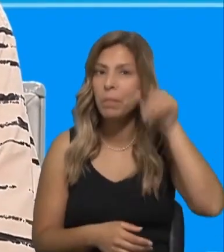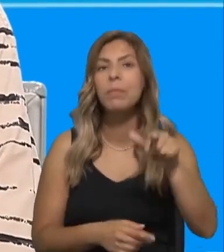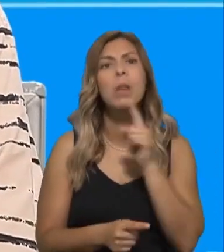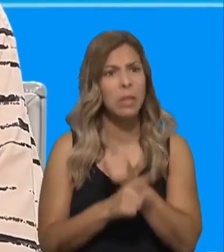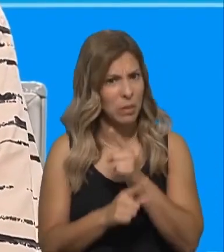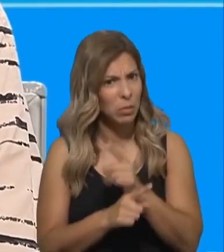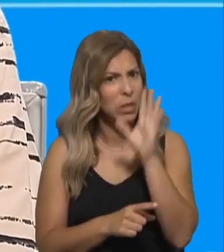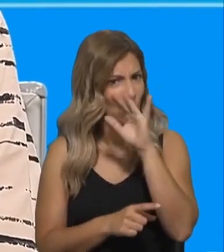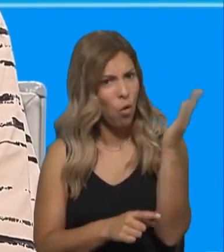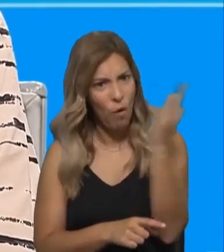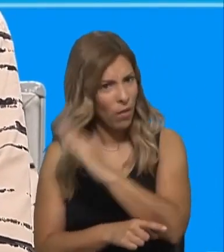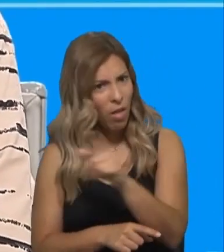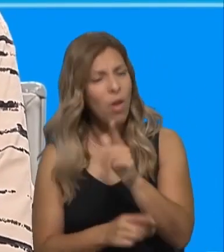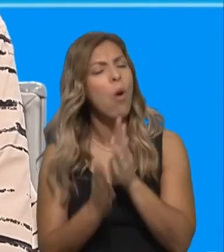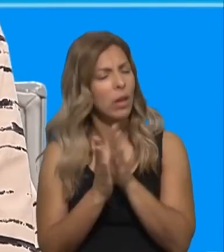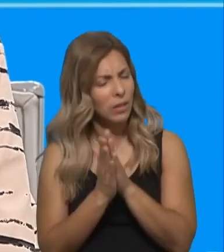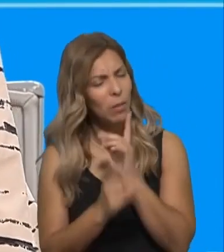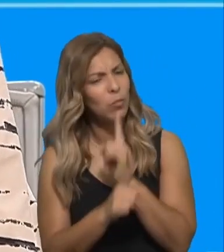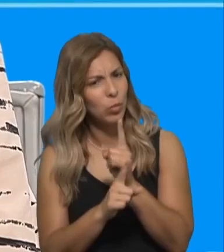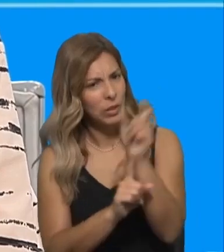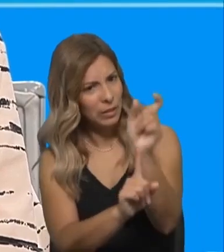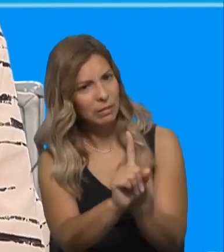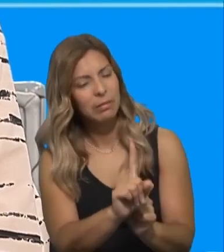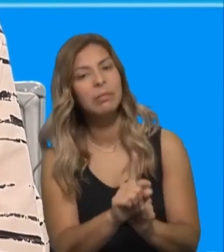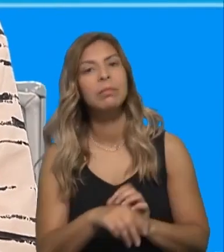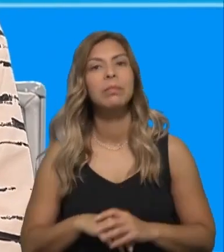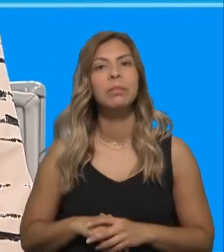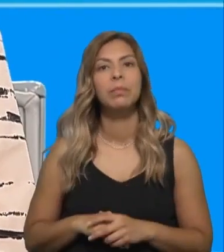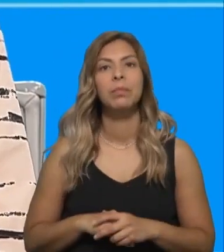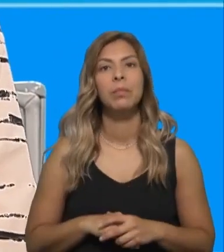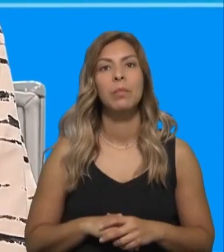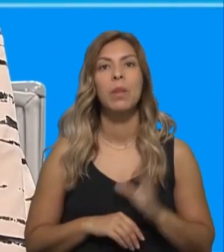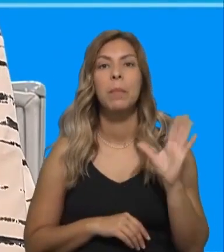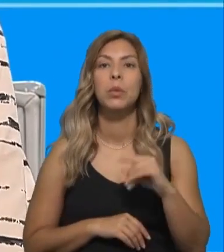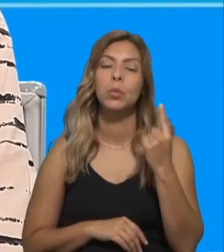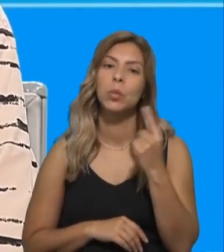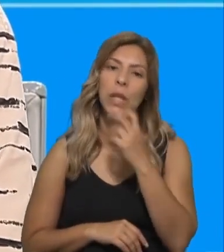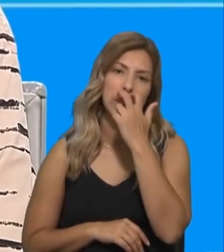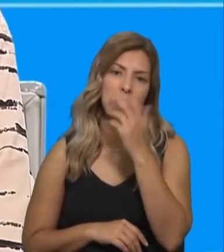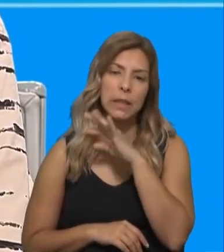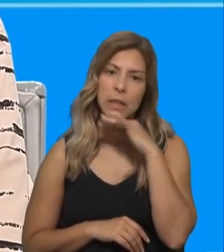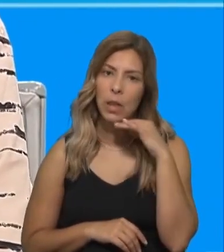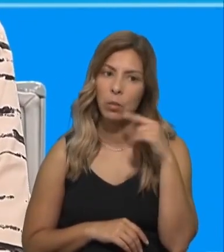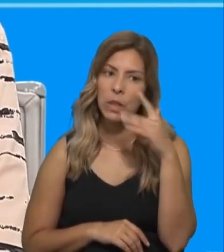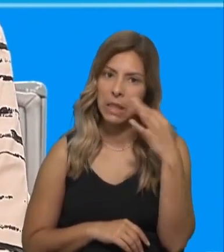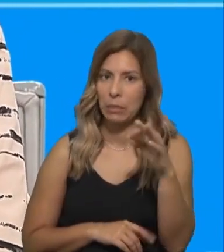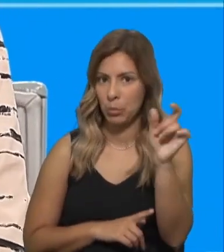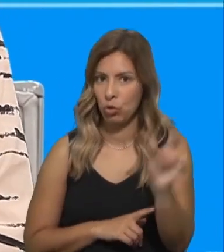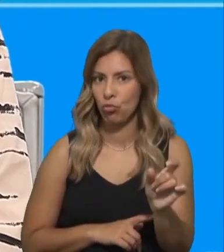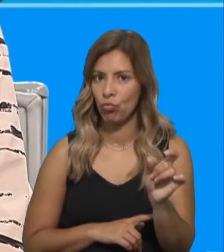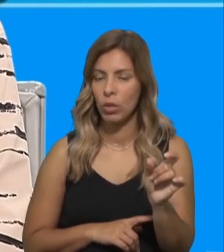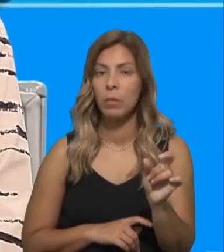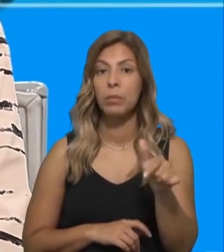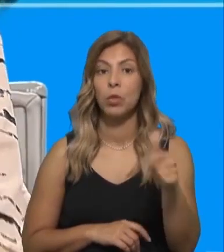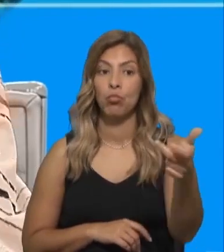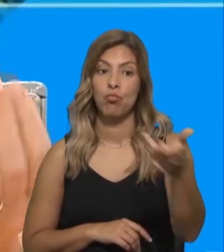mesmo que não venha, rezamos por si à mesma. Outra nota também curiosa e mostra a simplicidade dele é que quando ele chegou